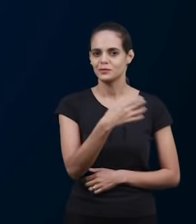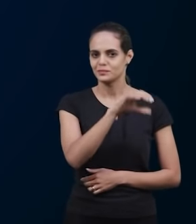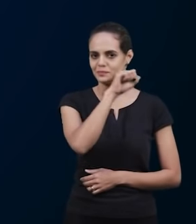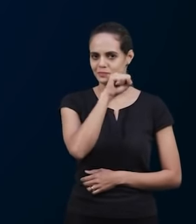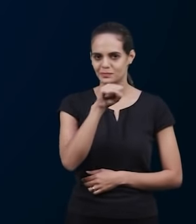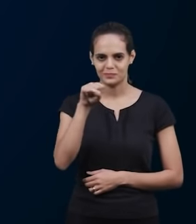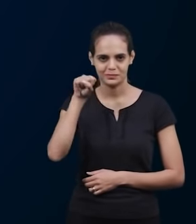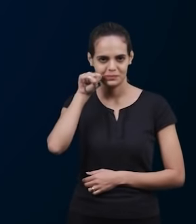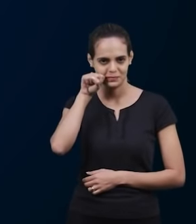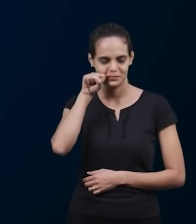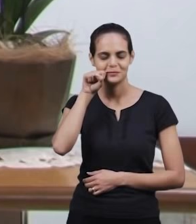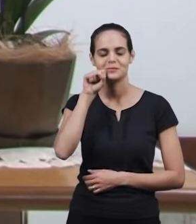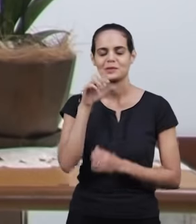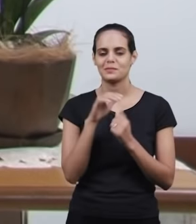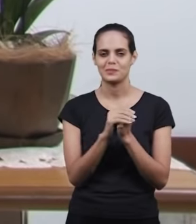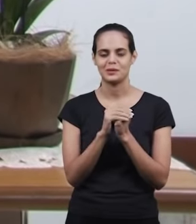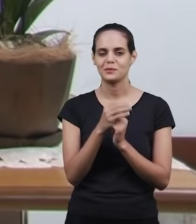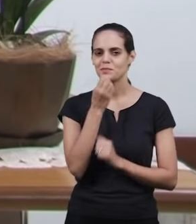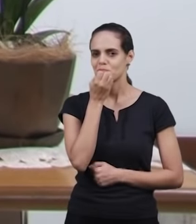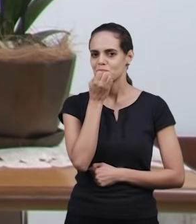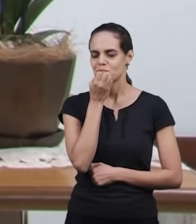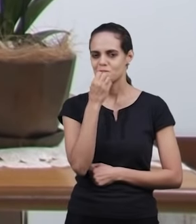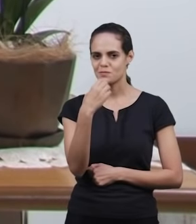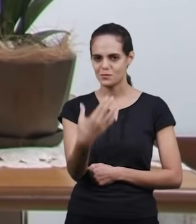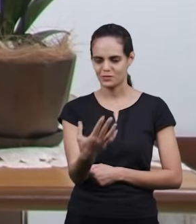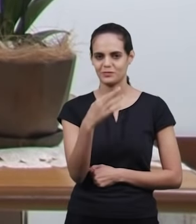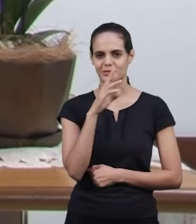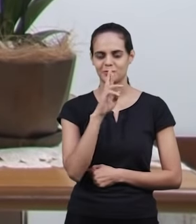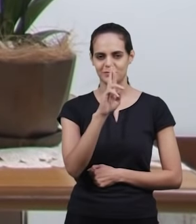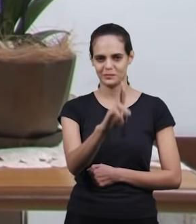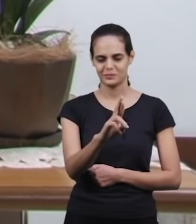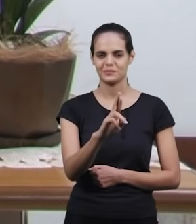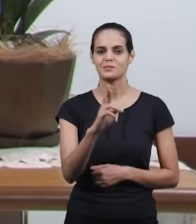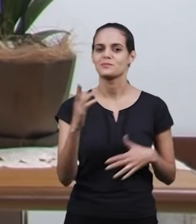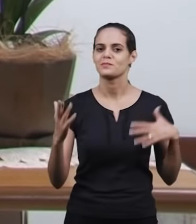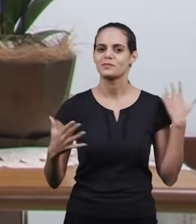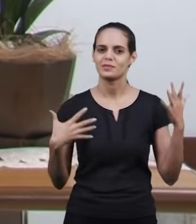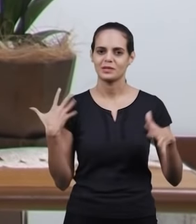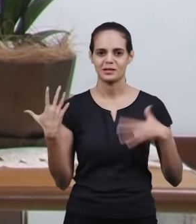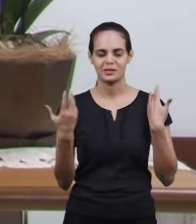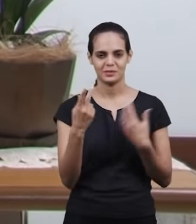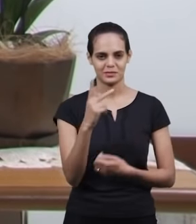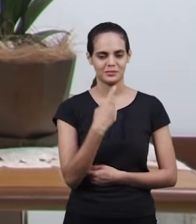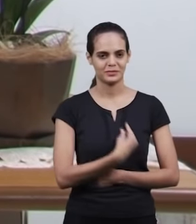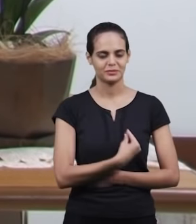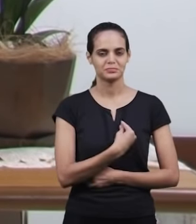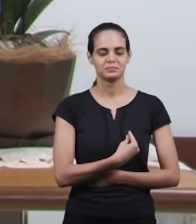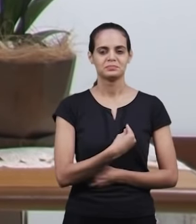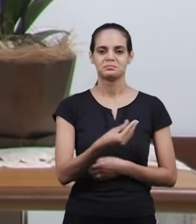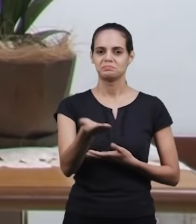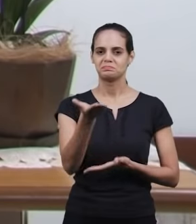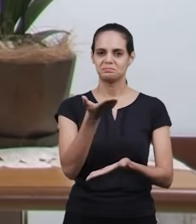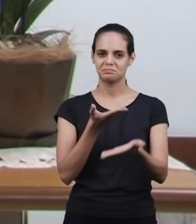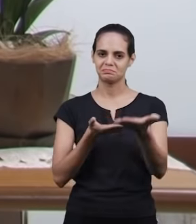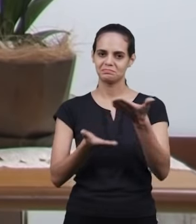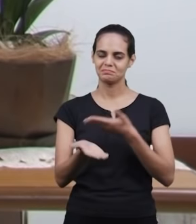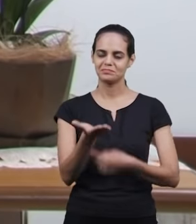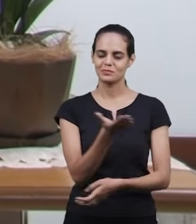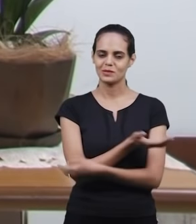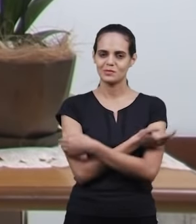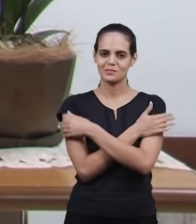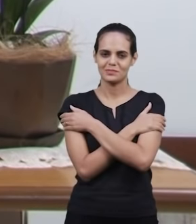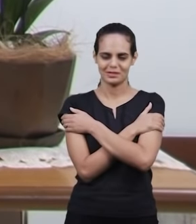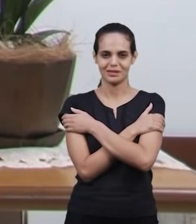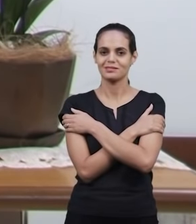do bom samaritano. Amém, Mateus. Boa a sua resposta. Nos alegra muito a sua participação. Um abraço aos nossos